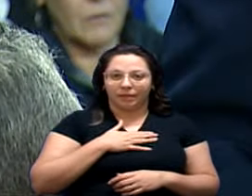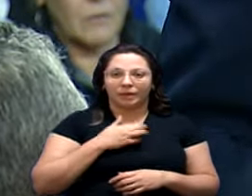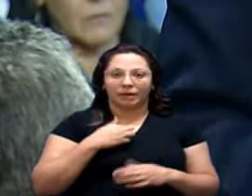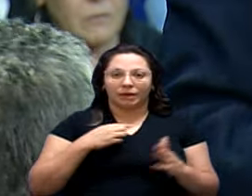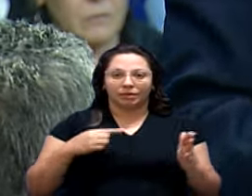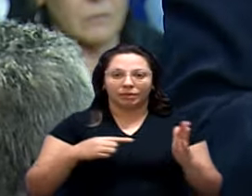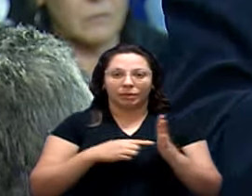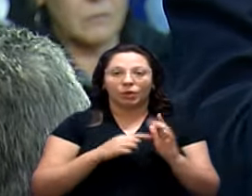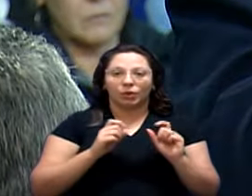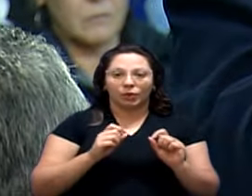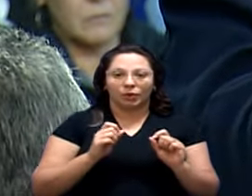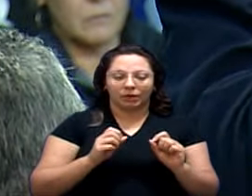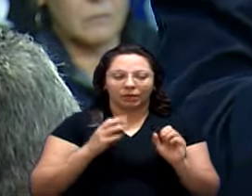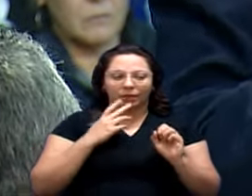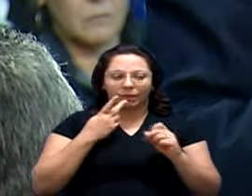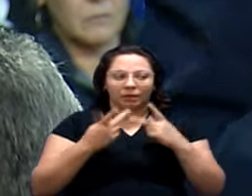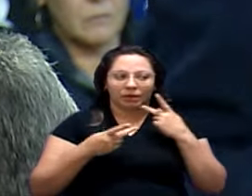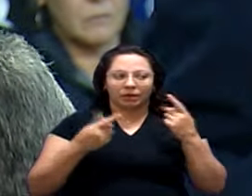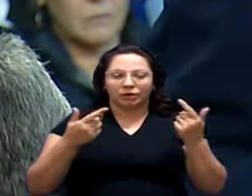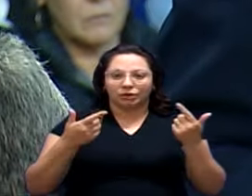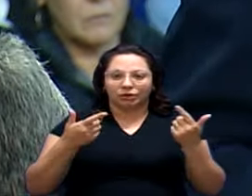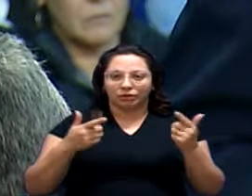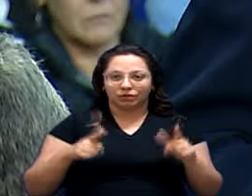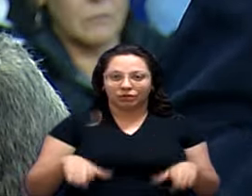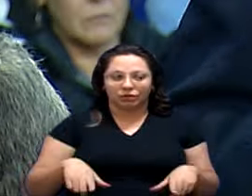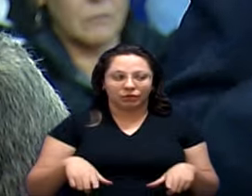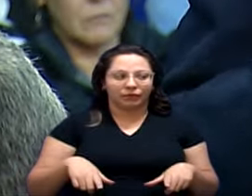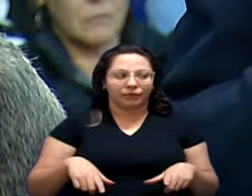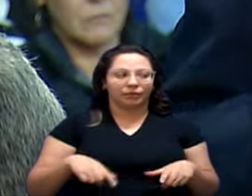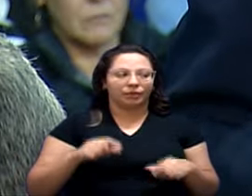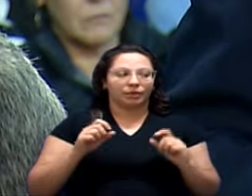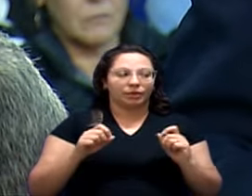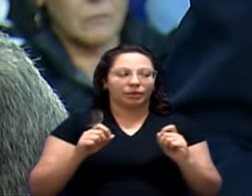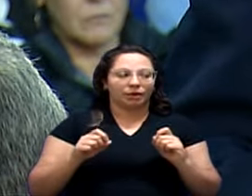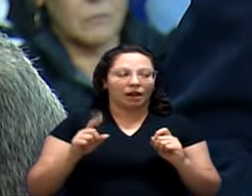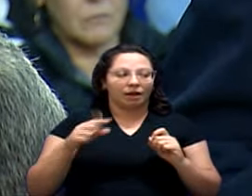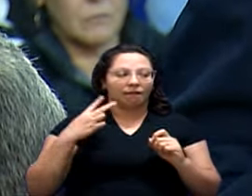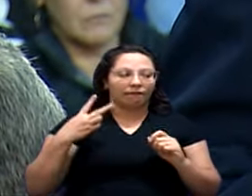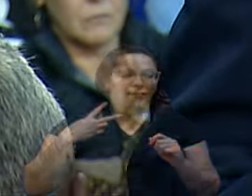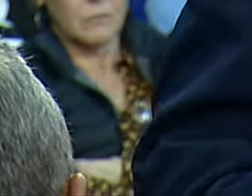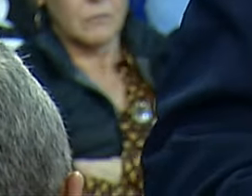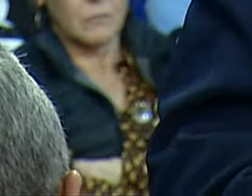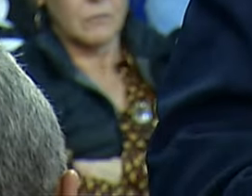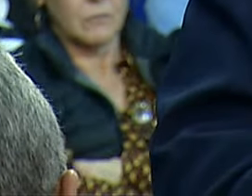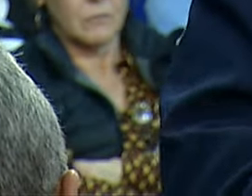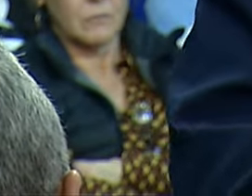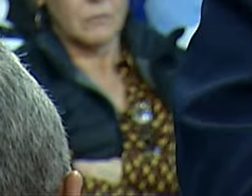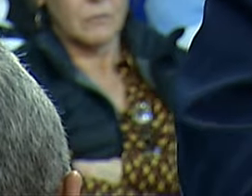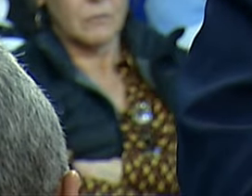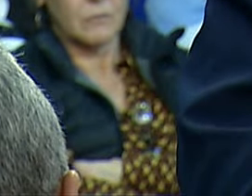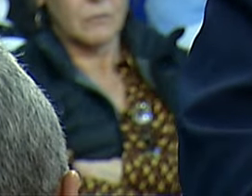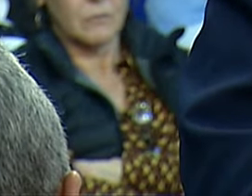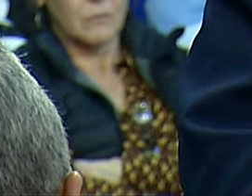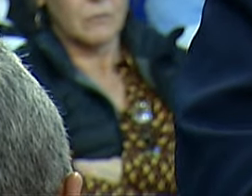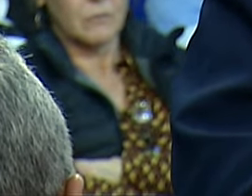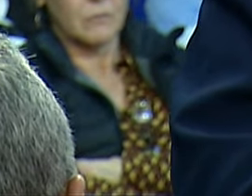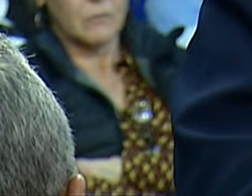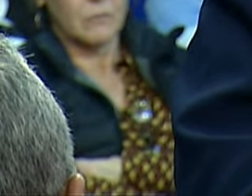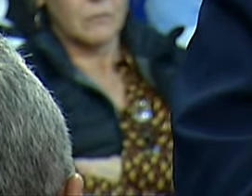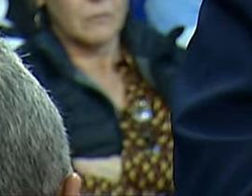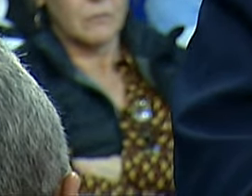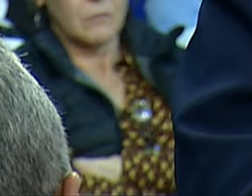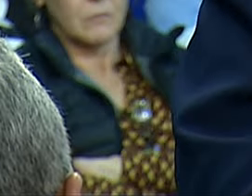objetivo é apenas reforçar o a exposição feita pelo vereador bitenc quanto ao